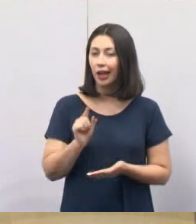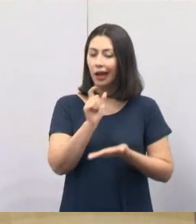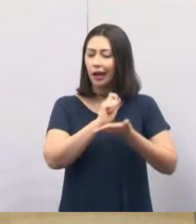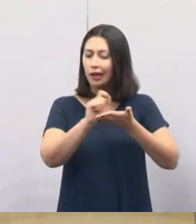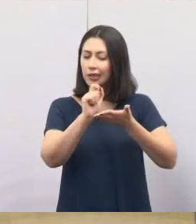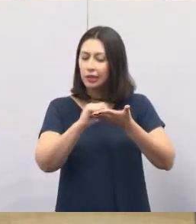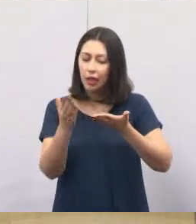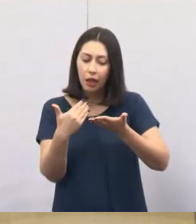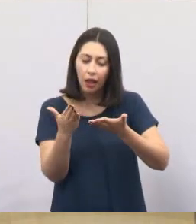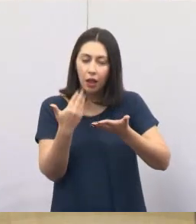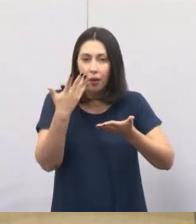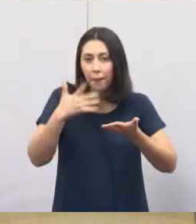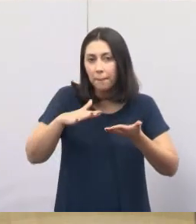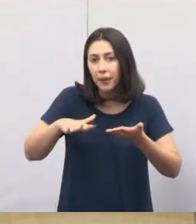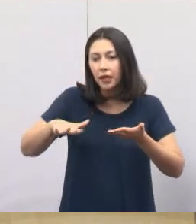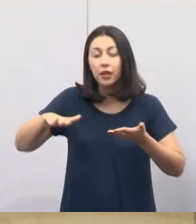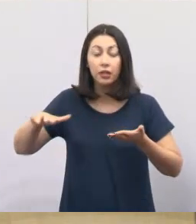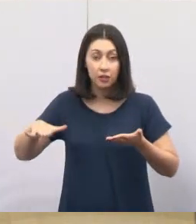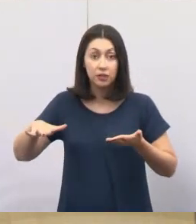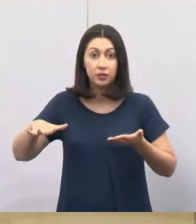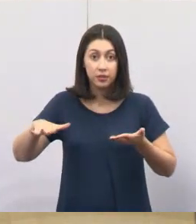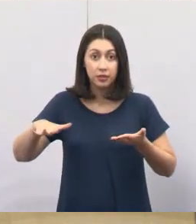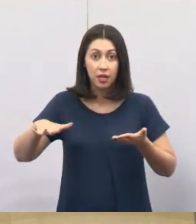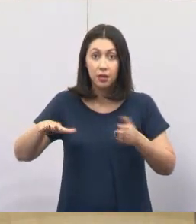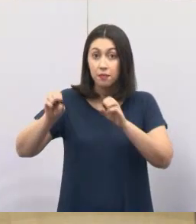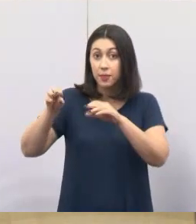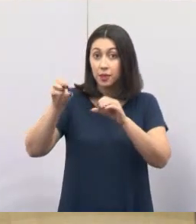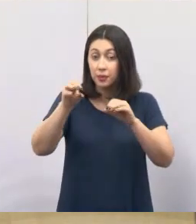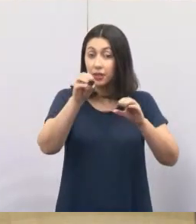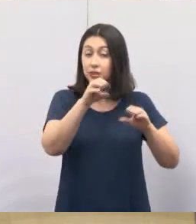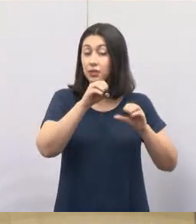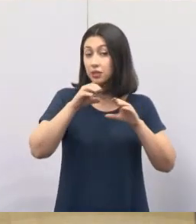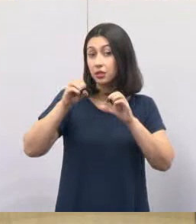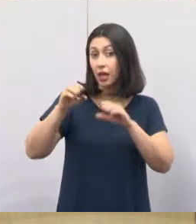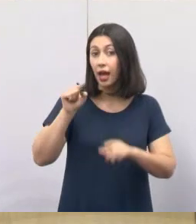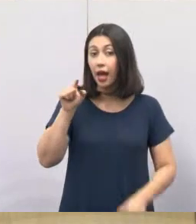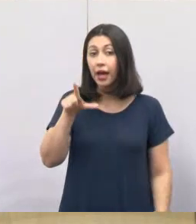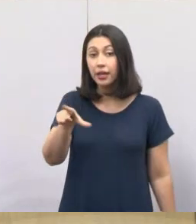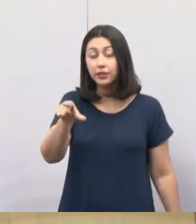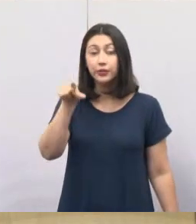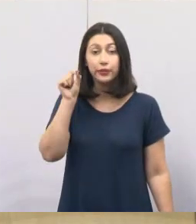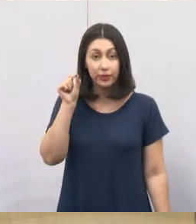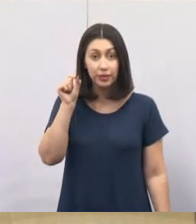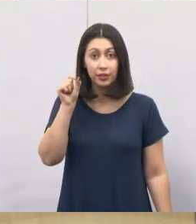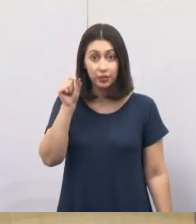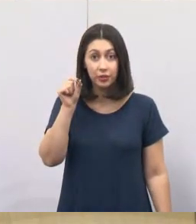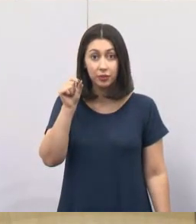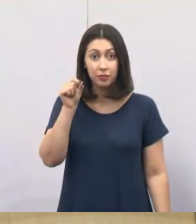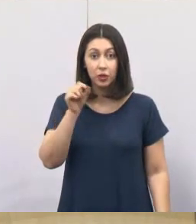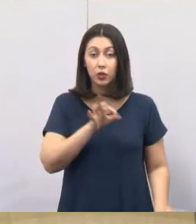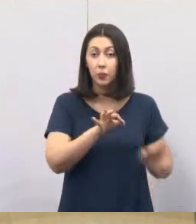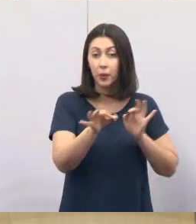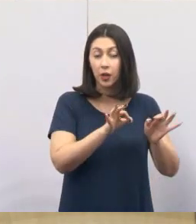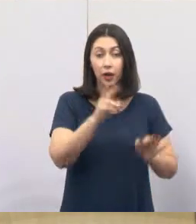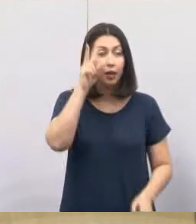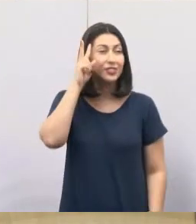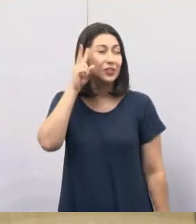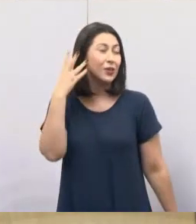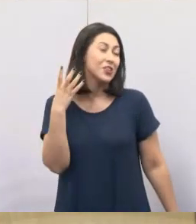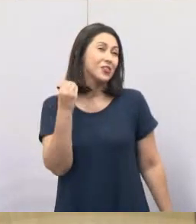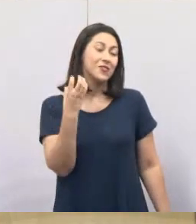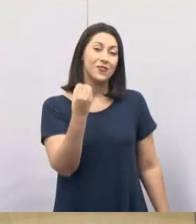escritor de livros infantos juvenis para didáticos, que foi selecionada pelo programa Histórias que